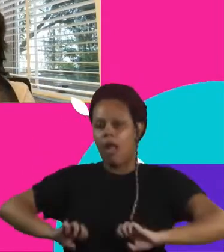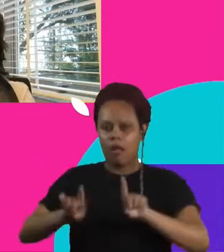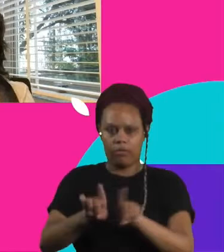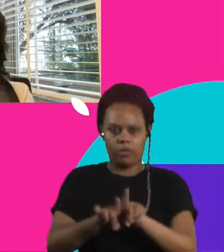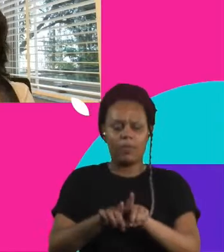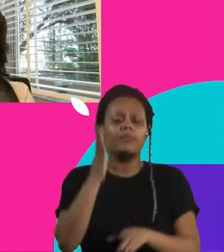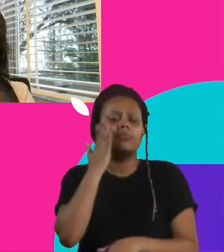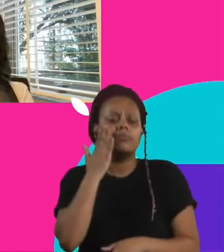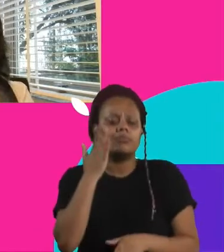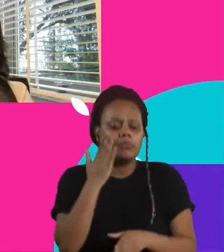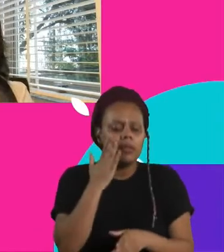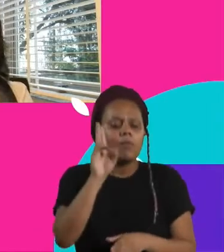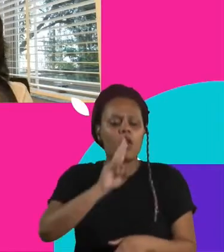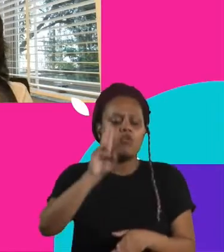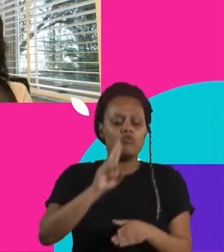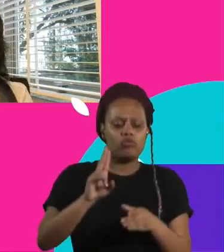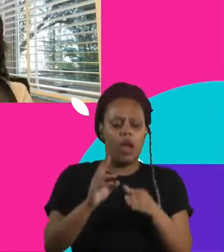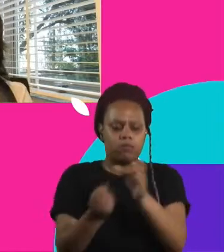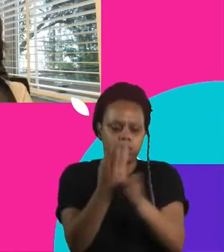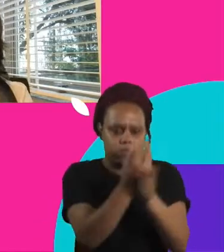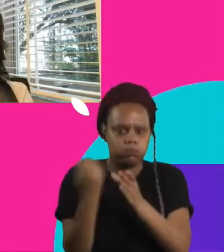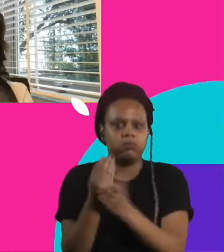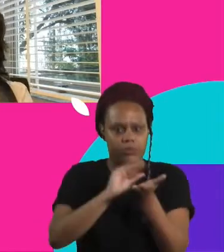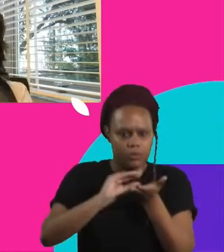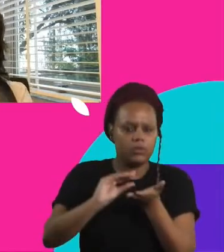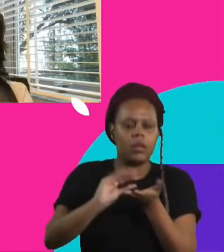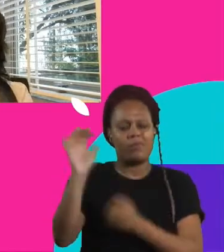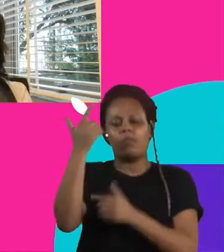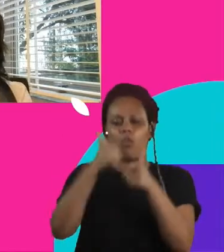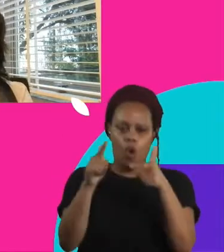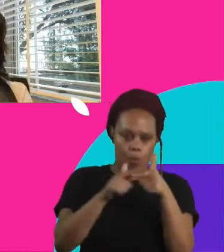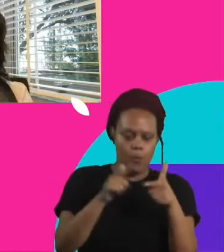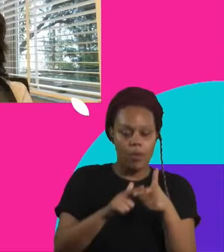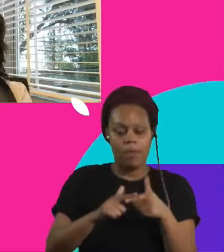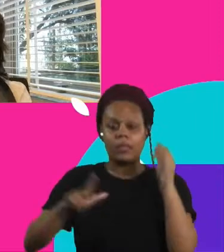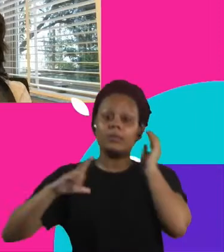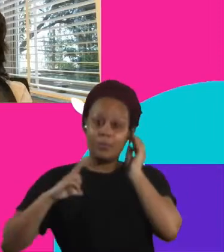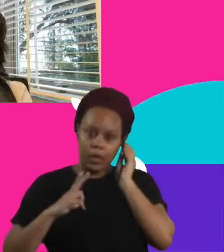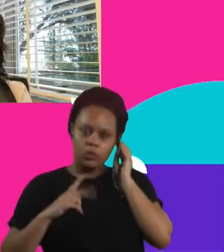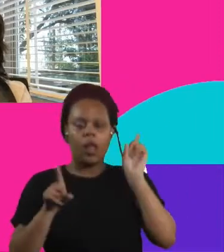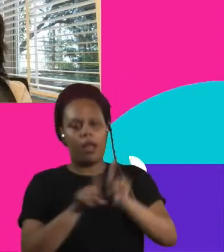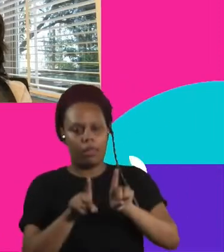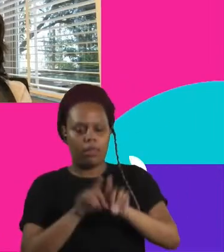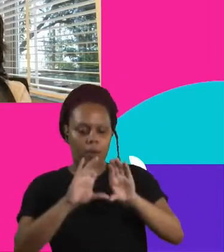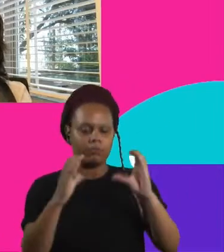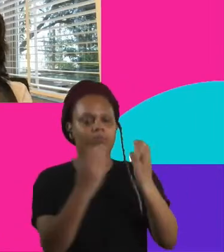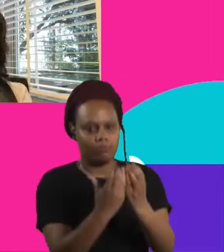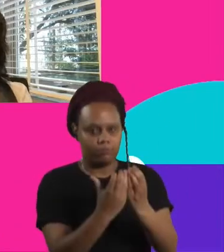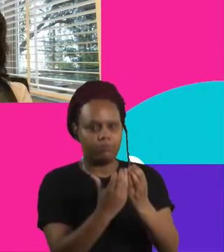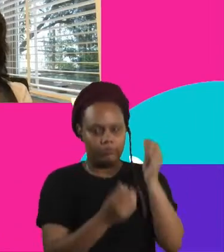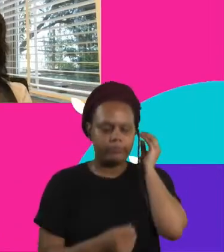gerados por essa tecnologia para a resolução de problemas pessoais e coletivos da sociedade. Então, já